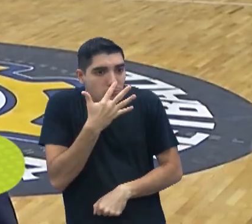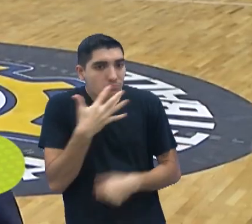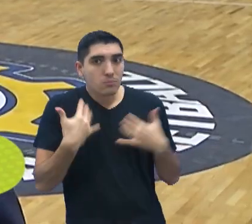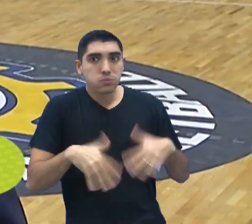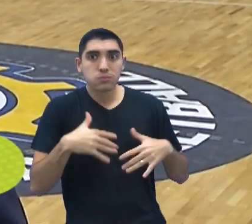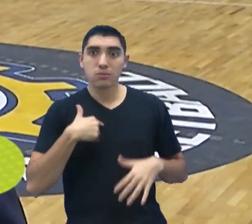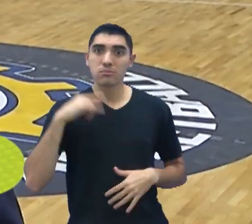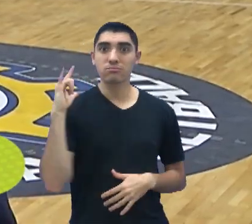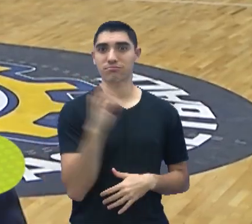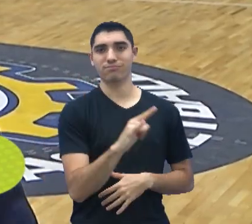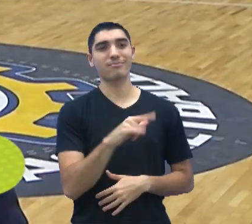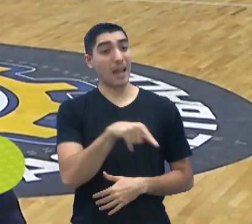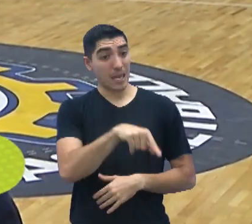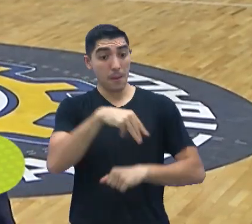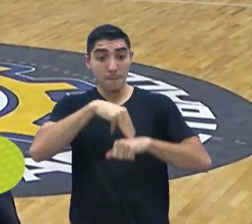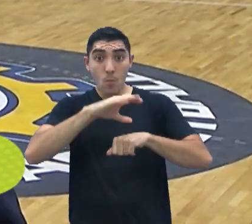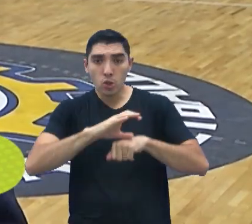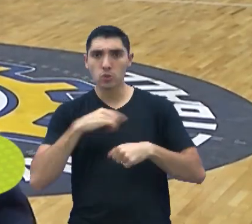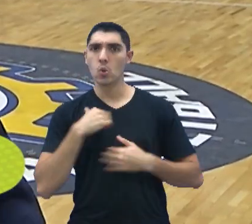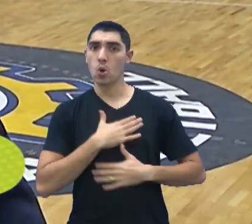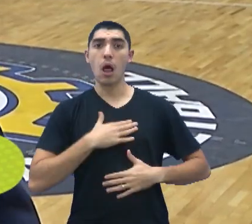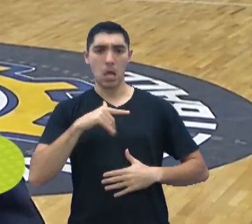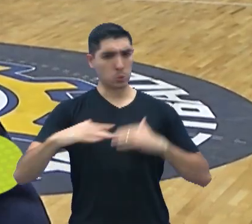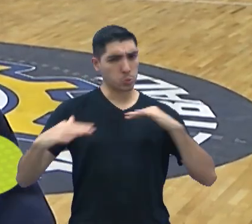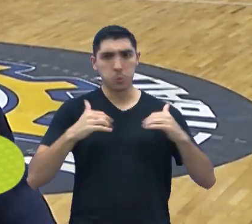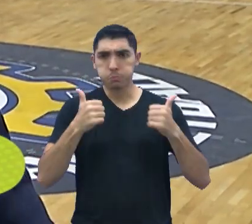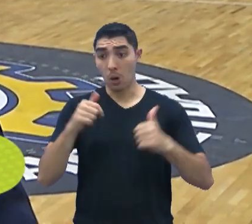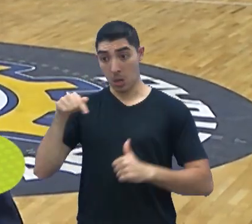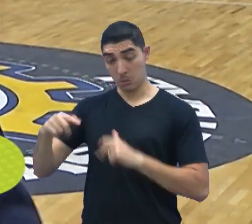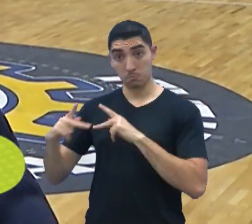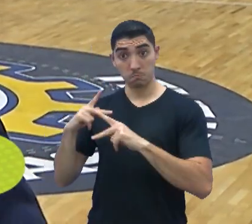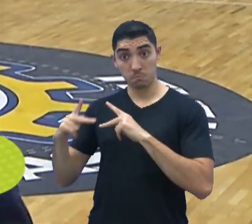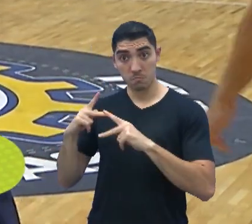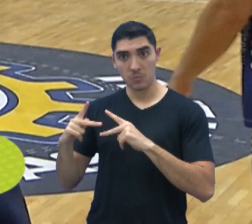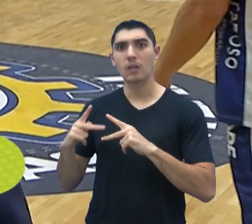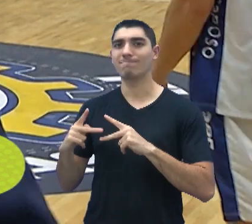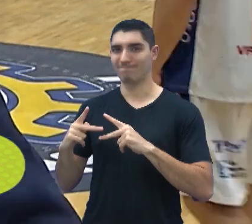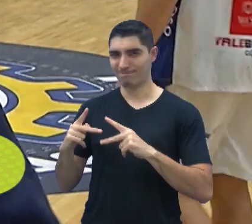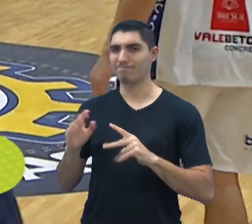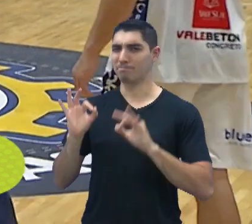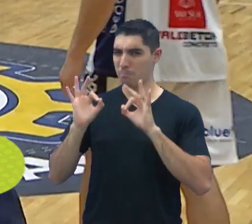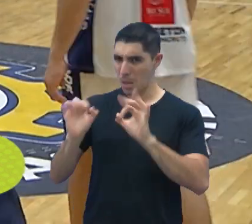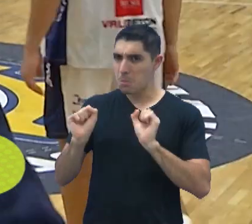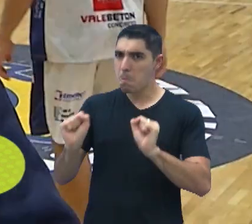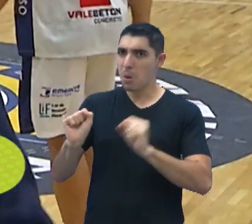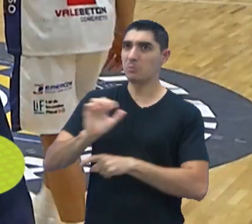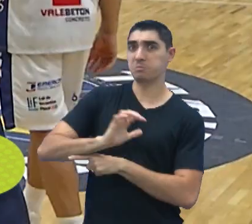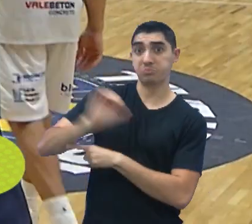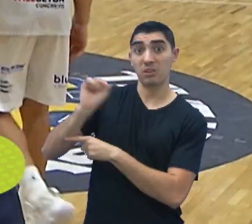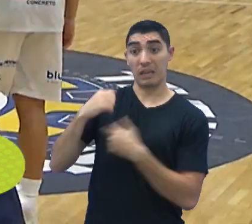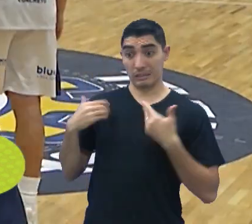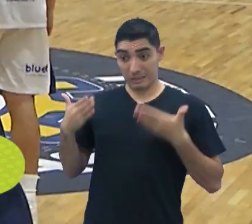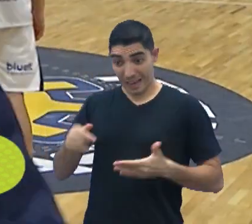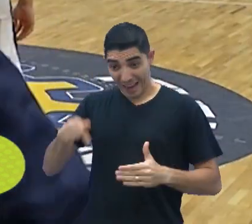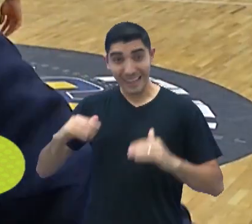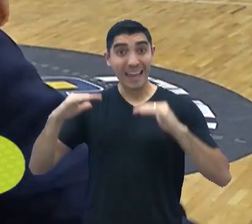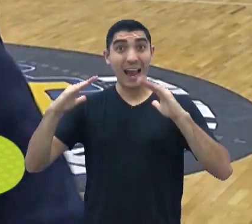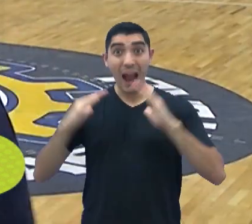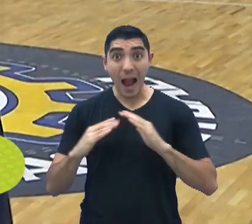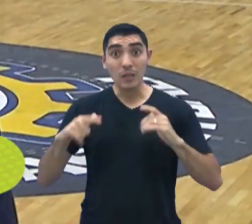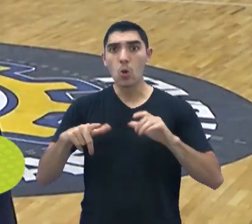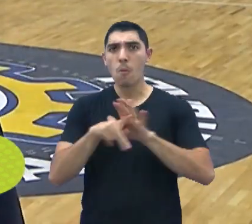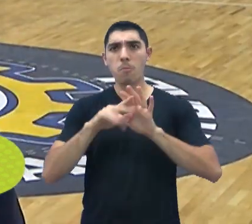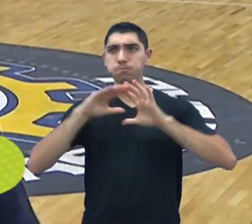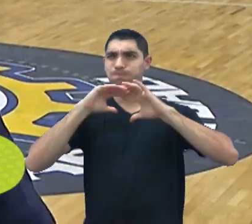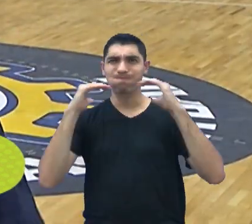no Mogi. E, mano, jogão, não tem o que falar. São José é um dos times que realmente é um dos favoritos aí. E vim na casa de vocês, que é um caldeirão isso aqui. O pessoal